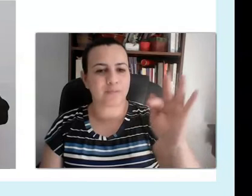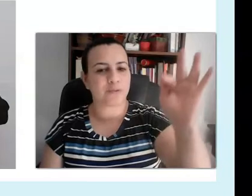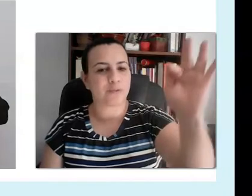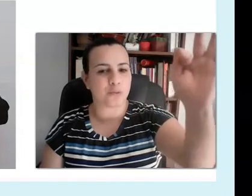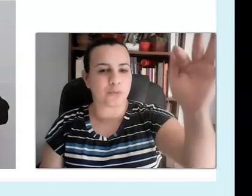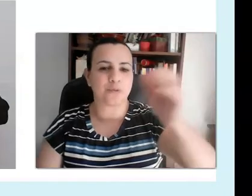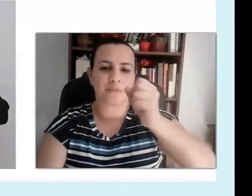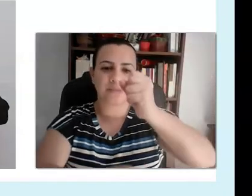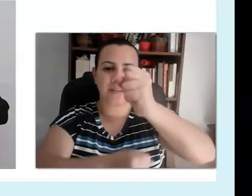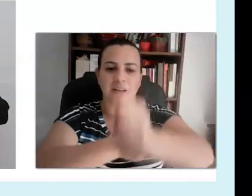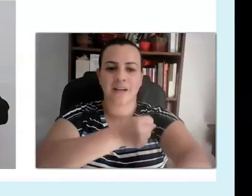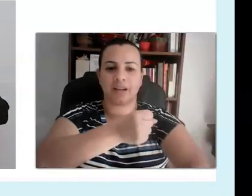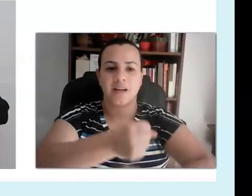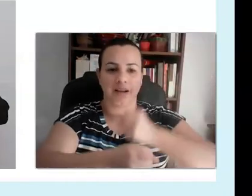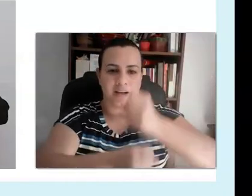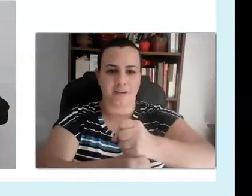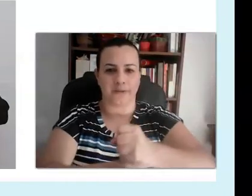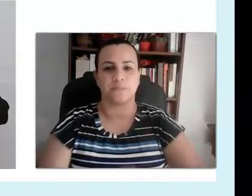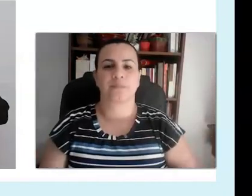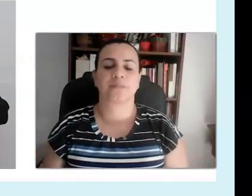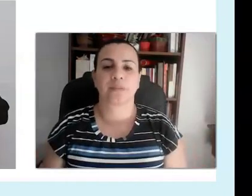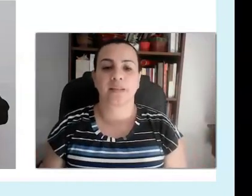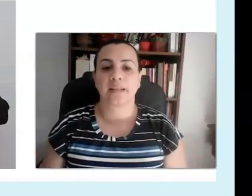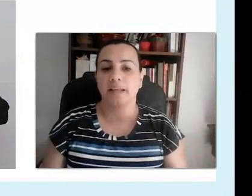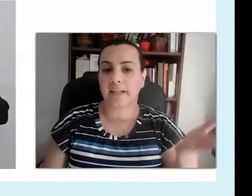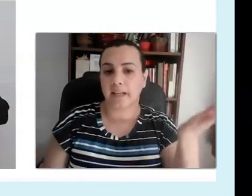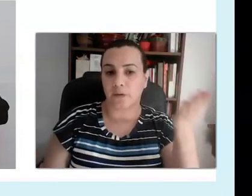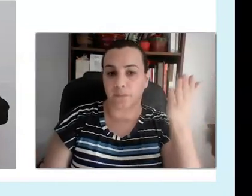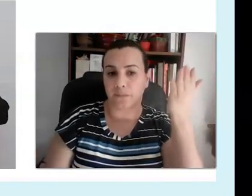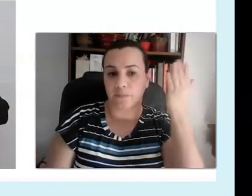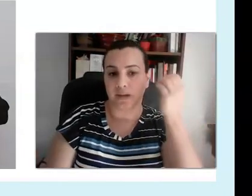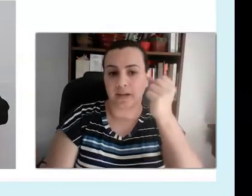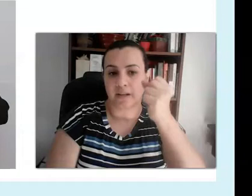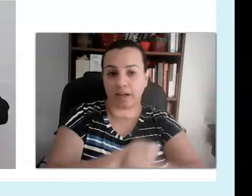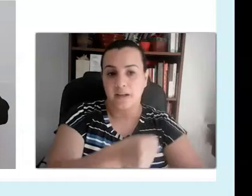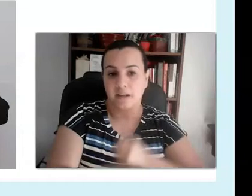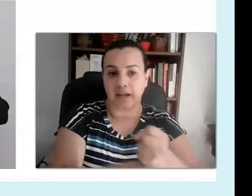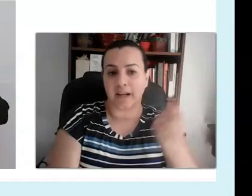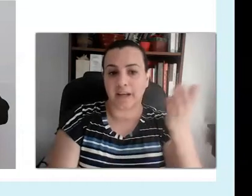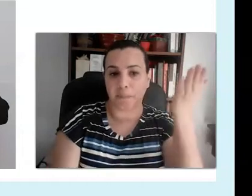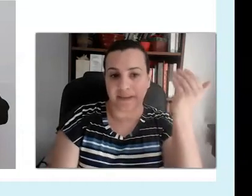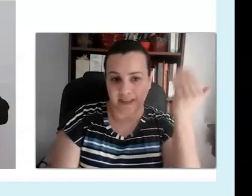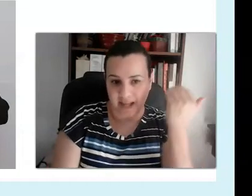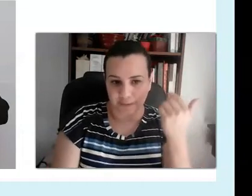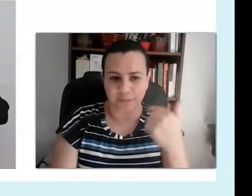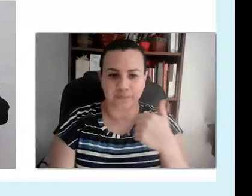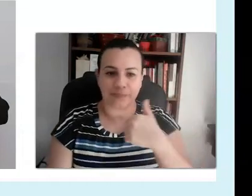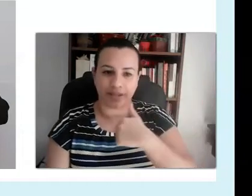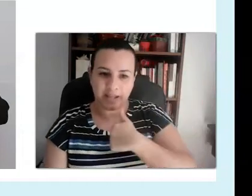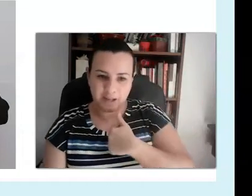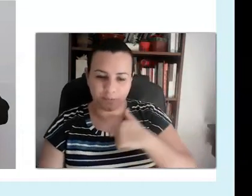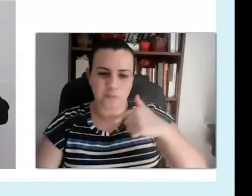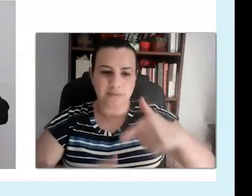F, futuro, ano. Então, ano